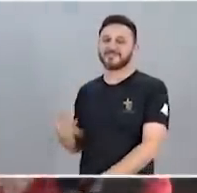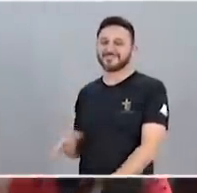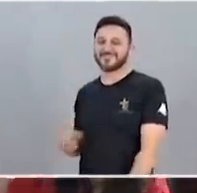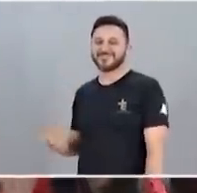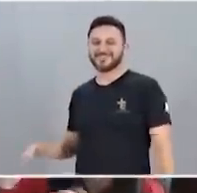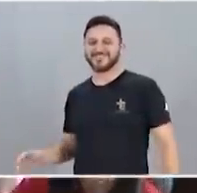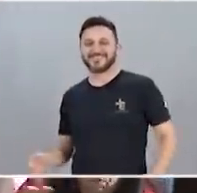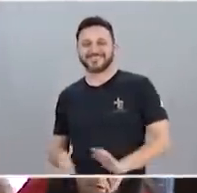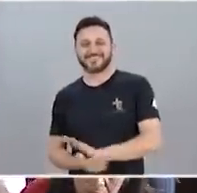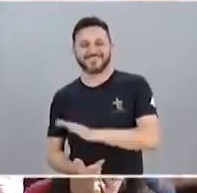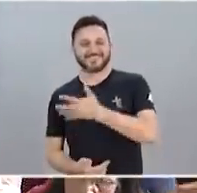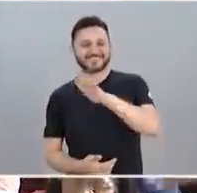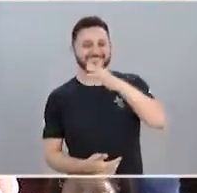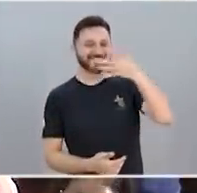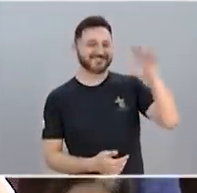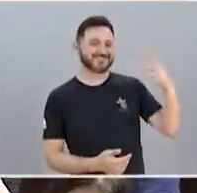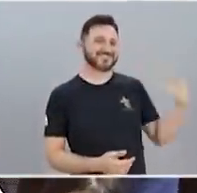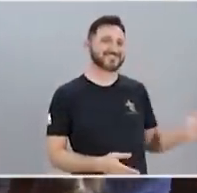aleluia,